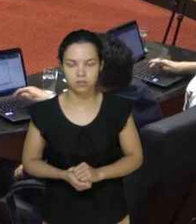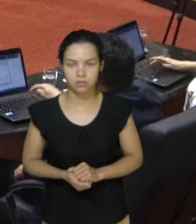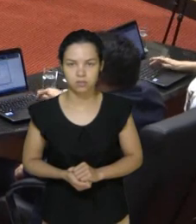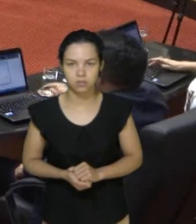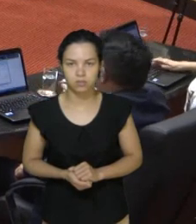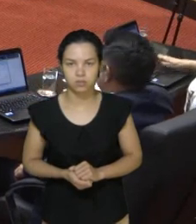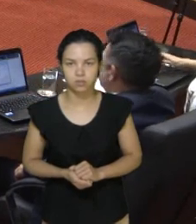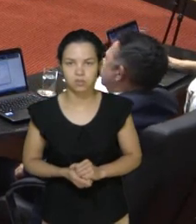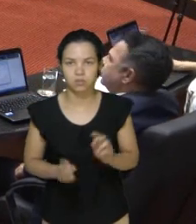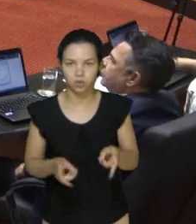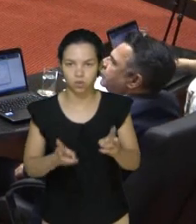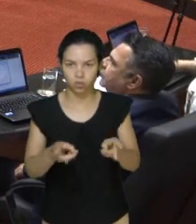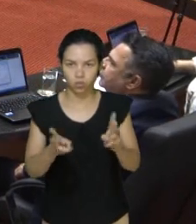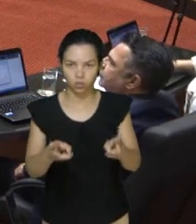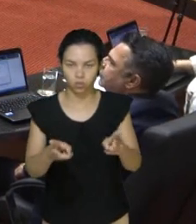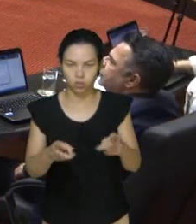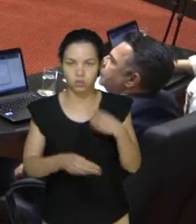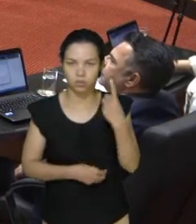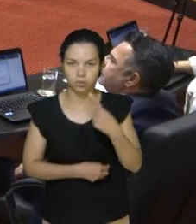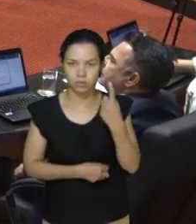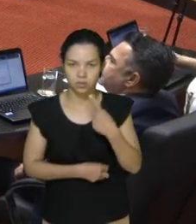Continua, senhores deputados.